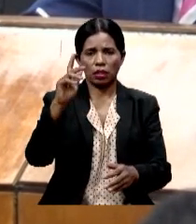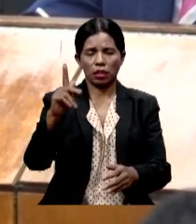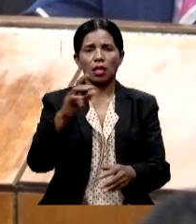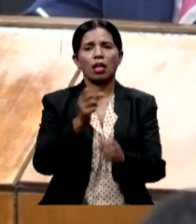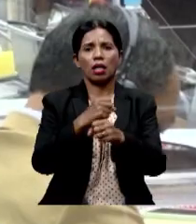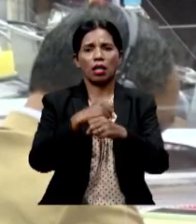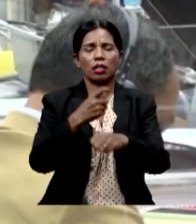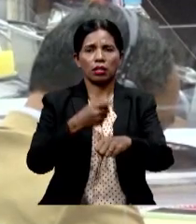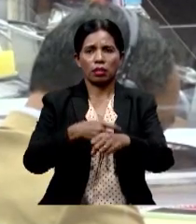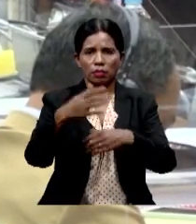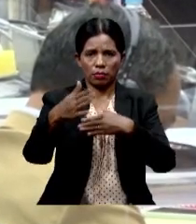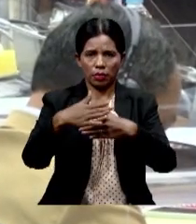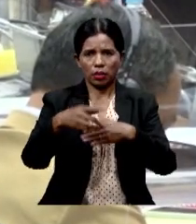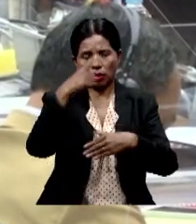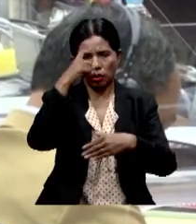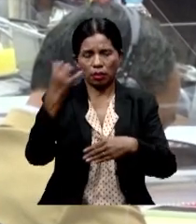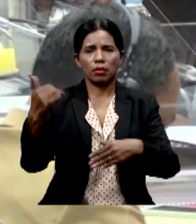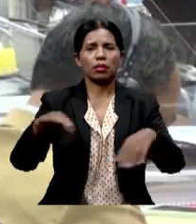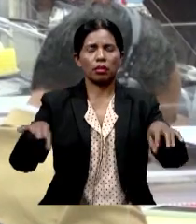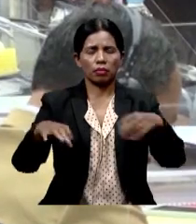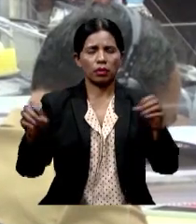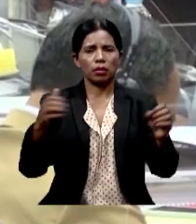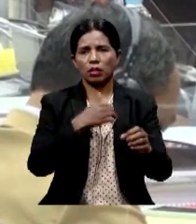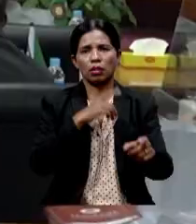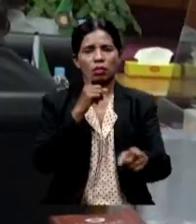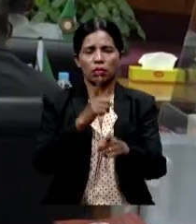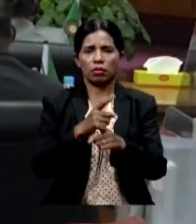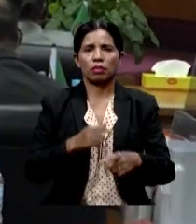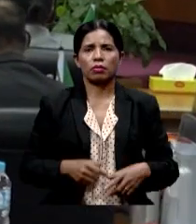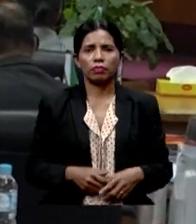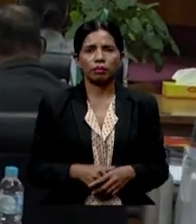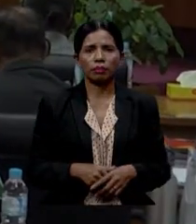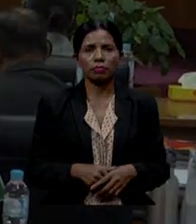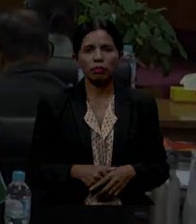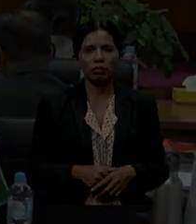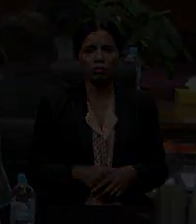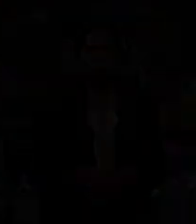rala e a tempo para que nilaram, também serviço la profissional. João Carlos Marito Costa, GMN.